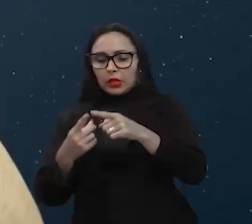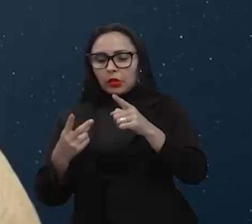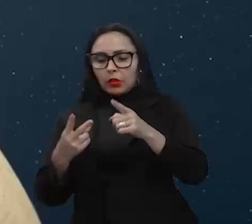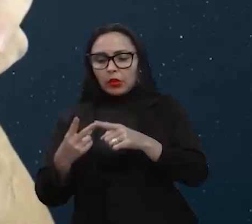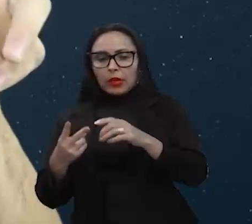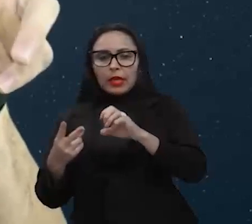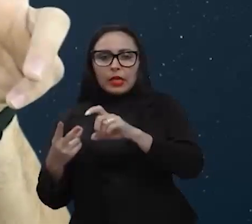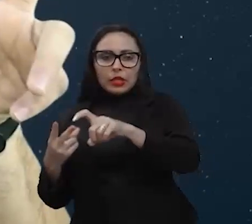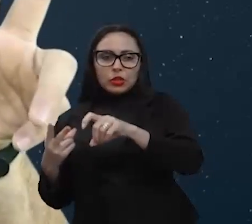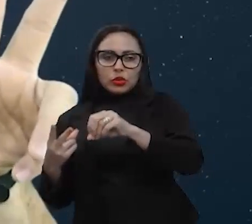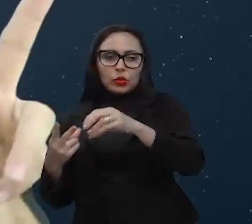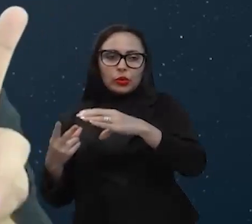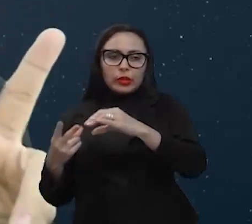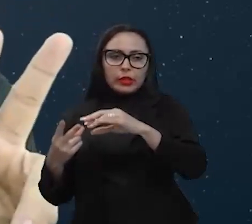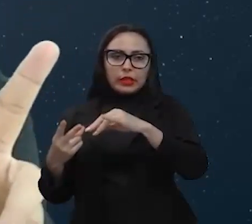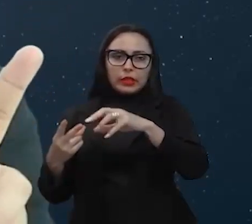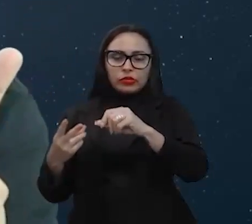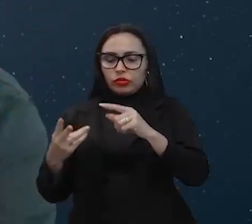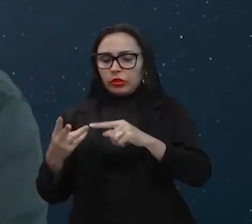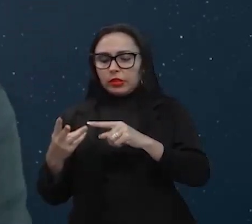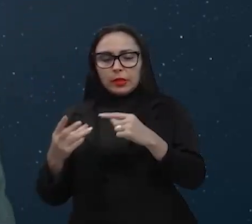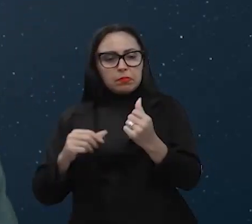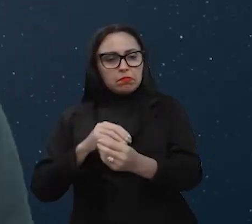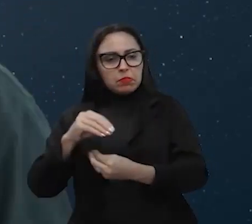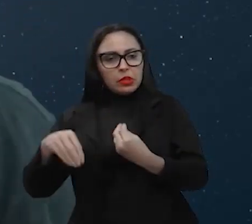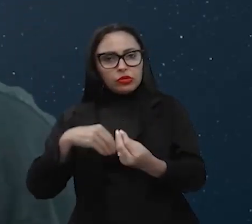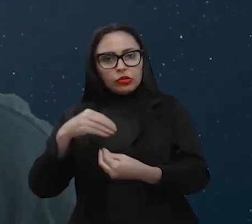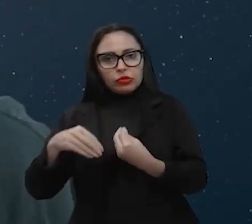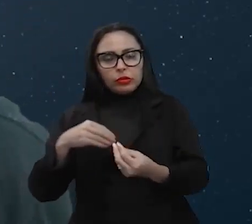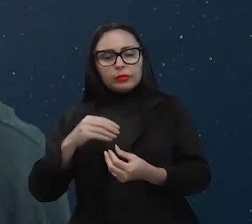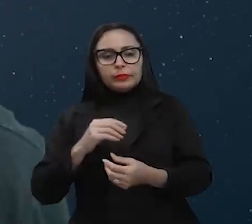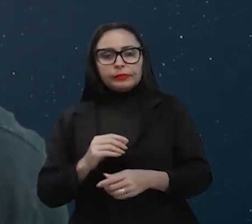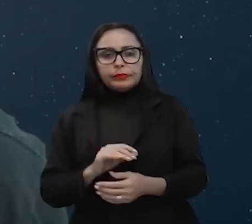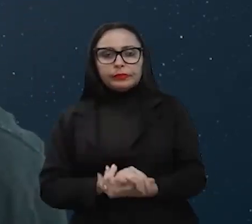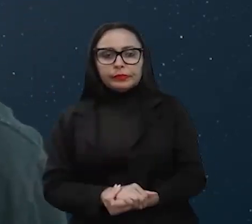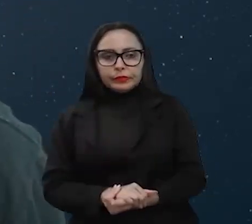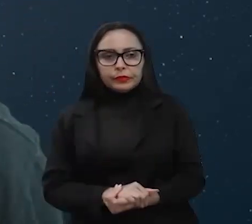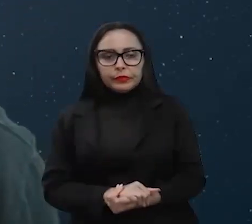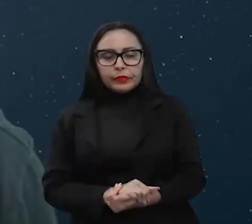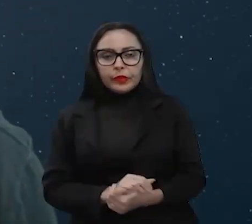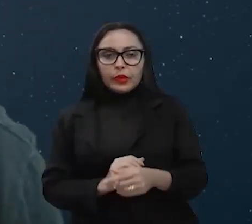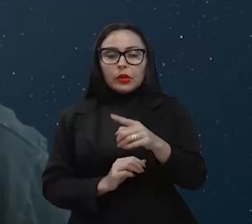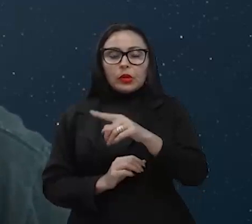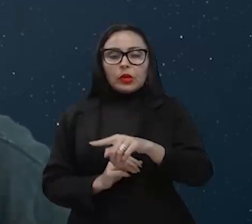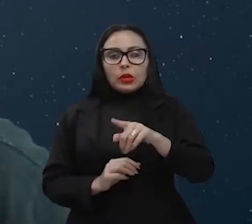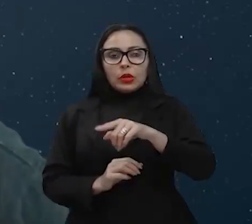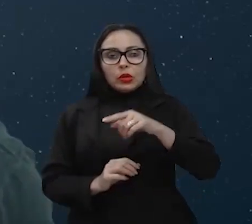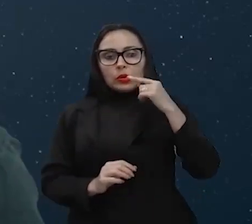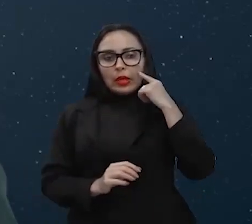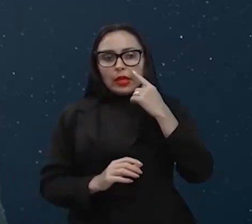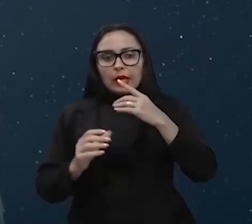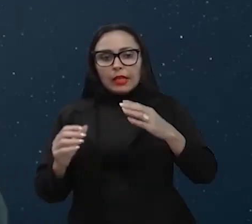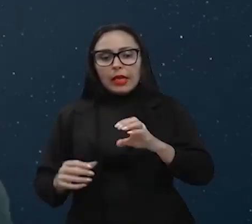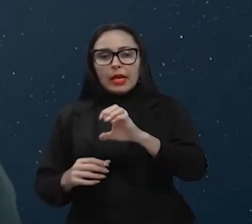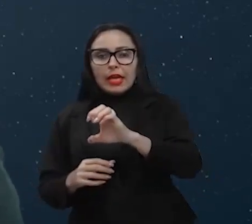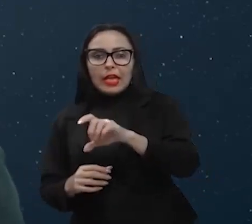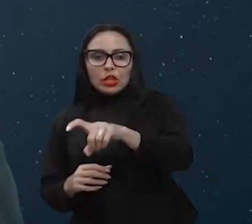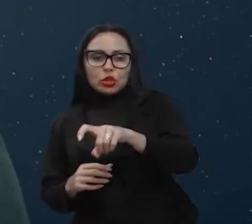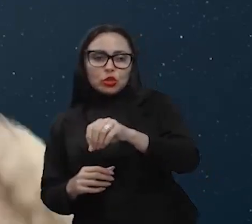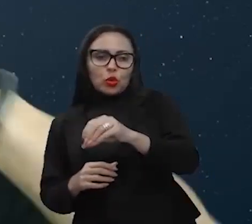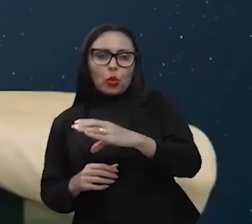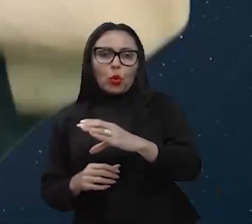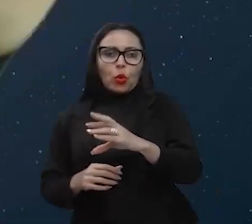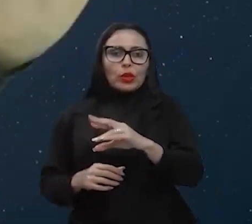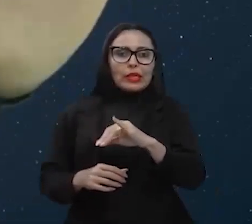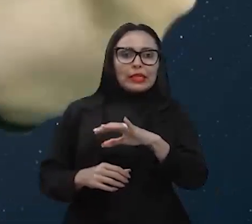mistas. Para a gente ser bem objetivo e tu não errar isso em lugar nenhum, quando uma glândula ela é chamada de exócrina, esse prefixo exo